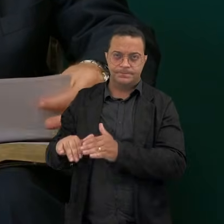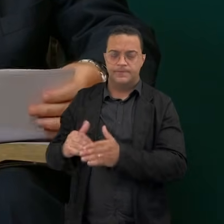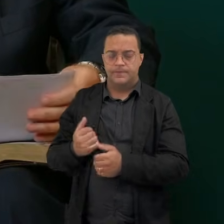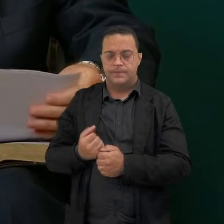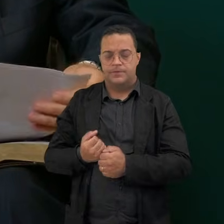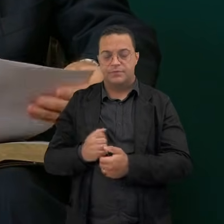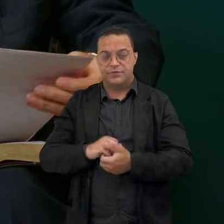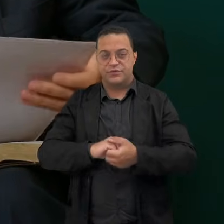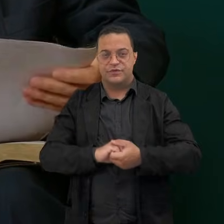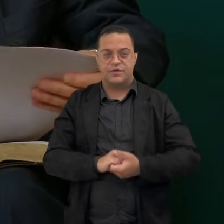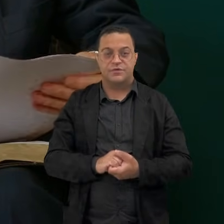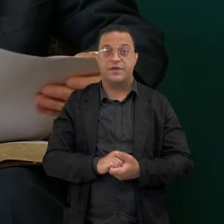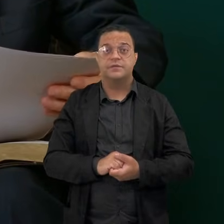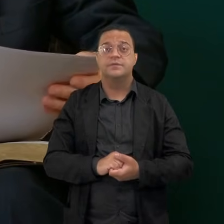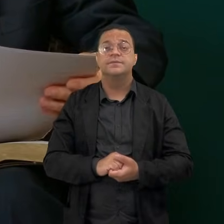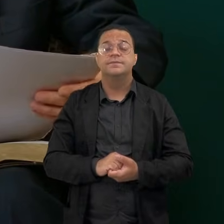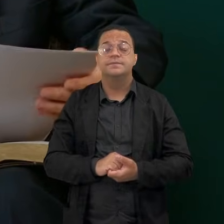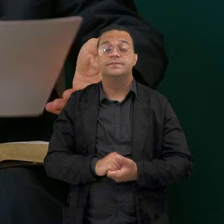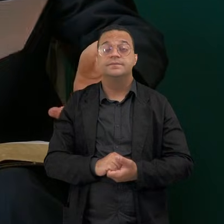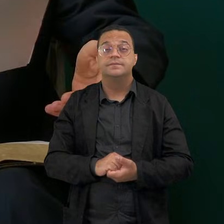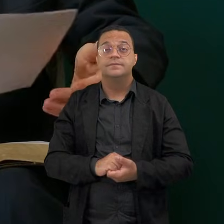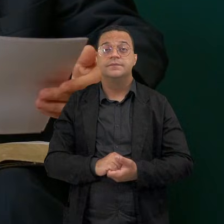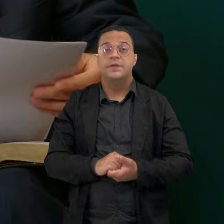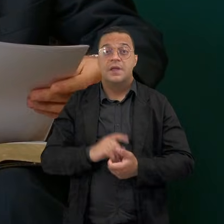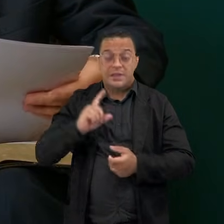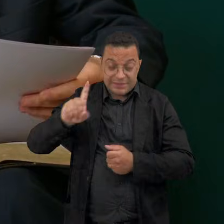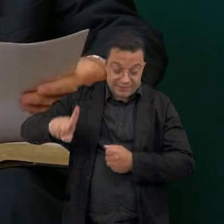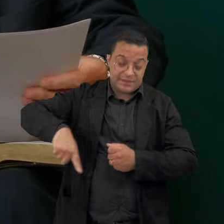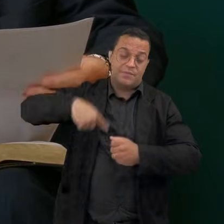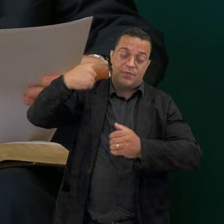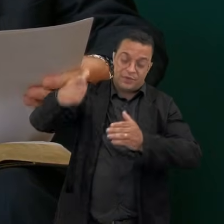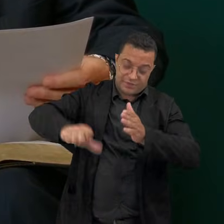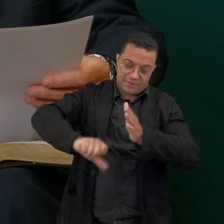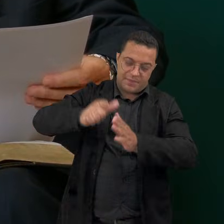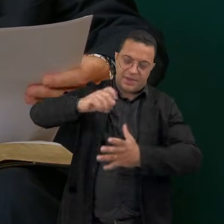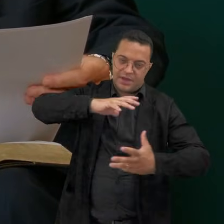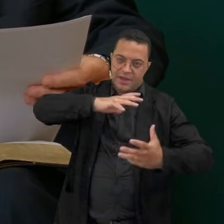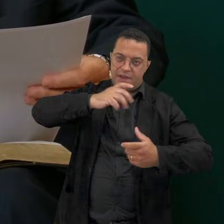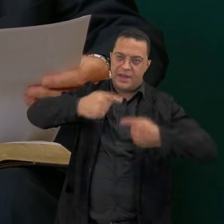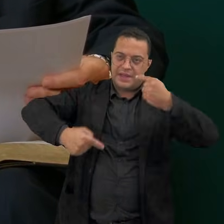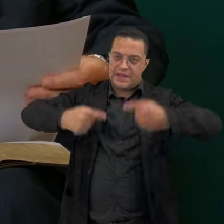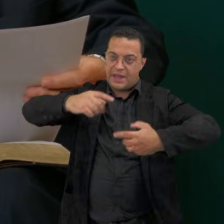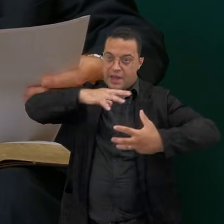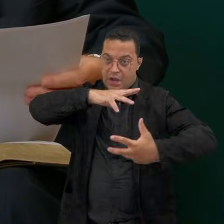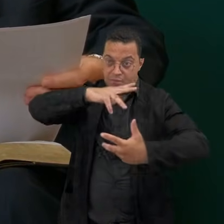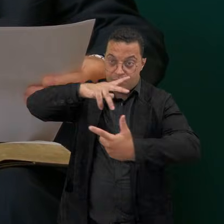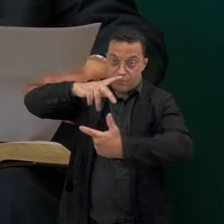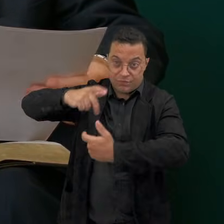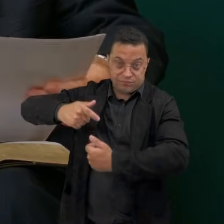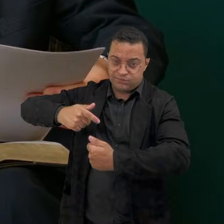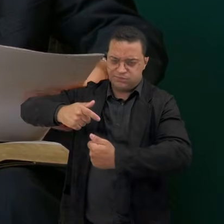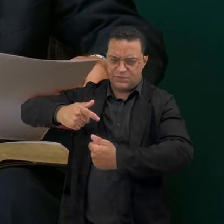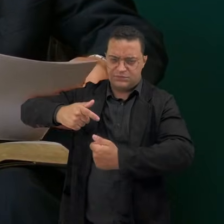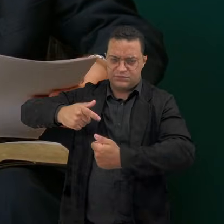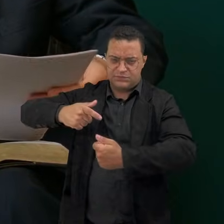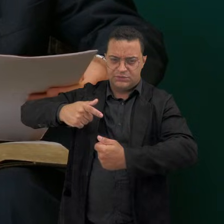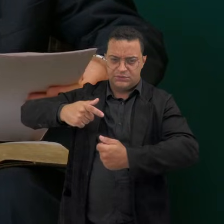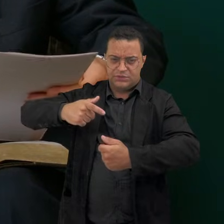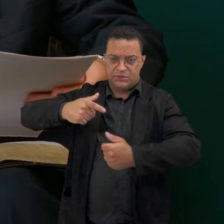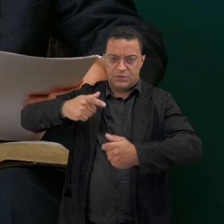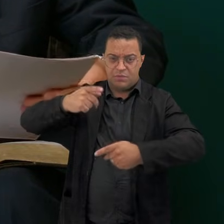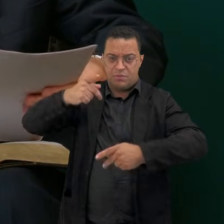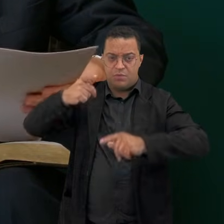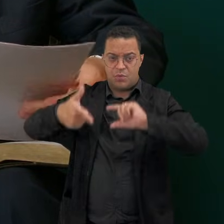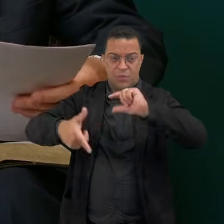época, depois da Primeira Guerra, quando a Inglaterra estava ali, já havia uma população bastante grande de